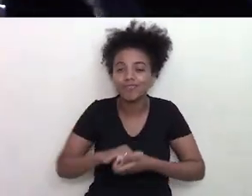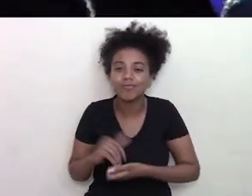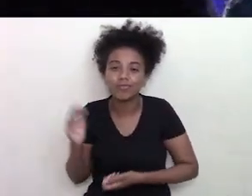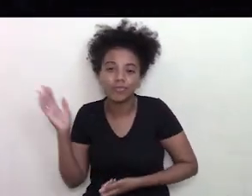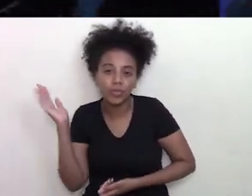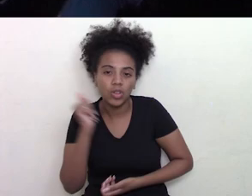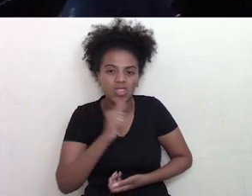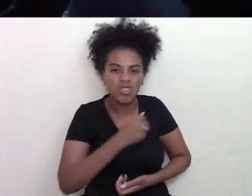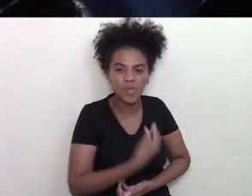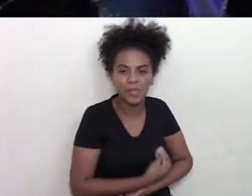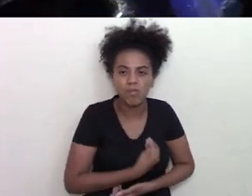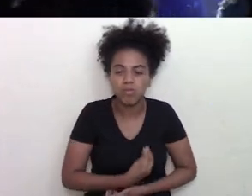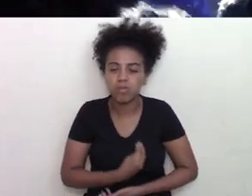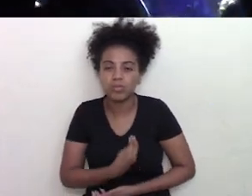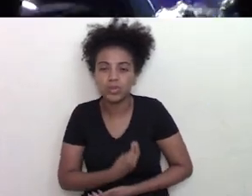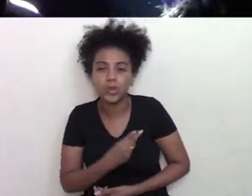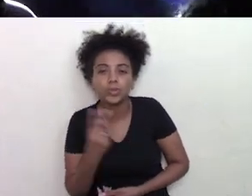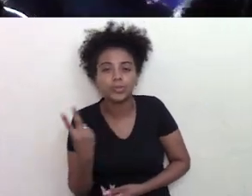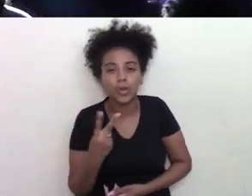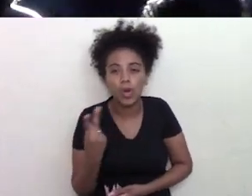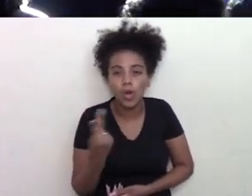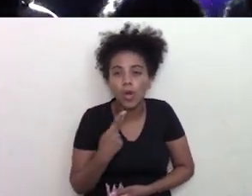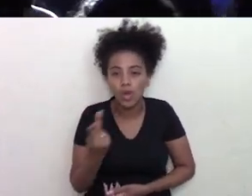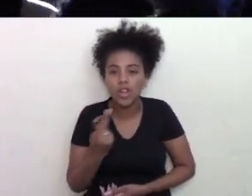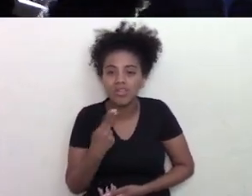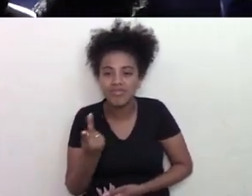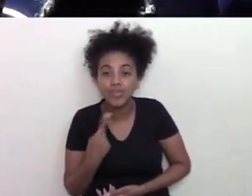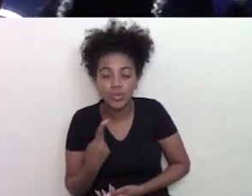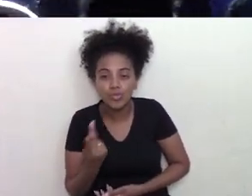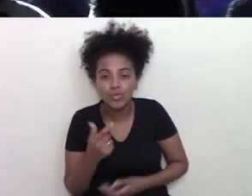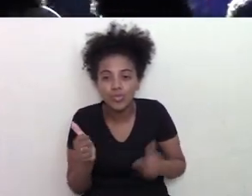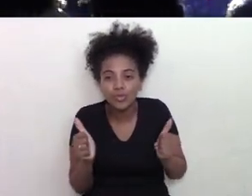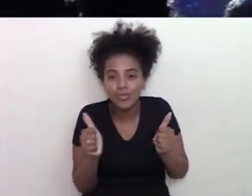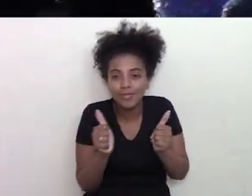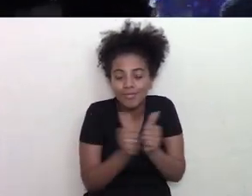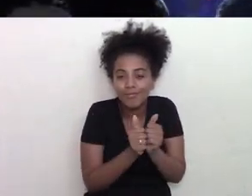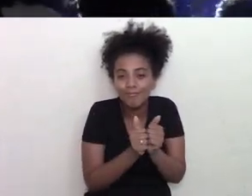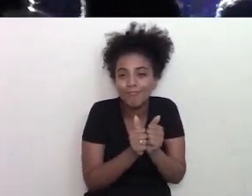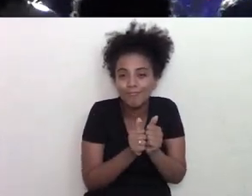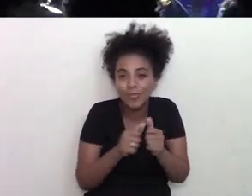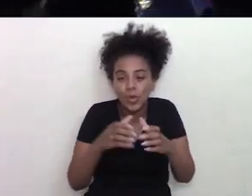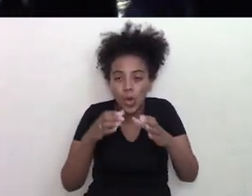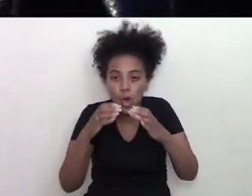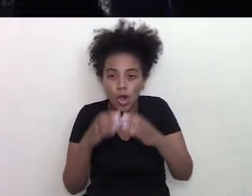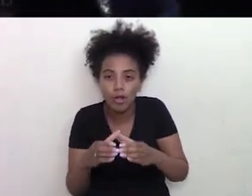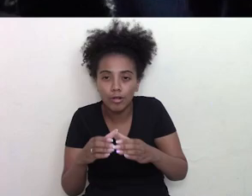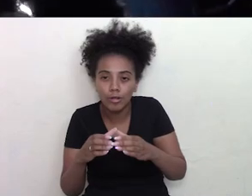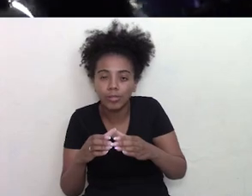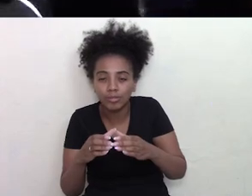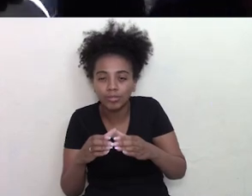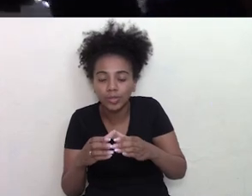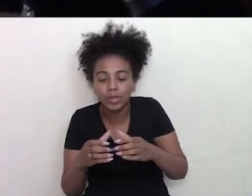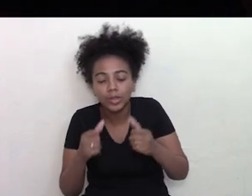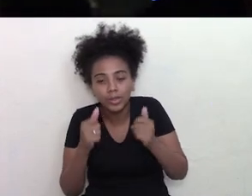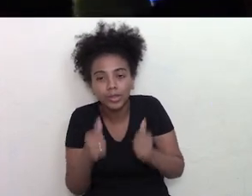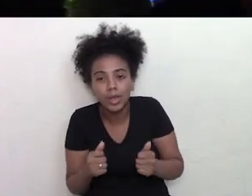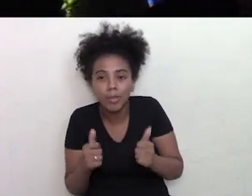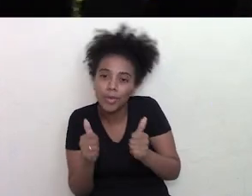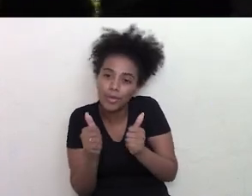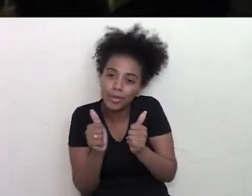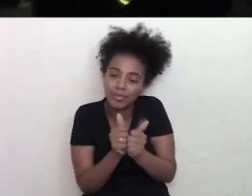Bora viver, você e eu agora, eu e você. Vamos pra onde tudo pode acontecer,